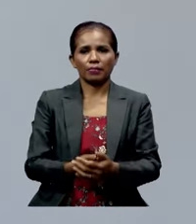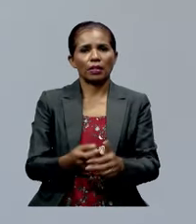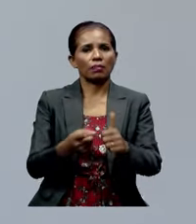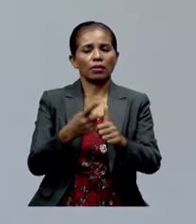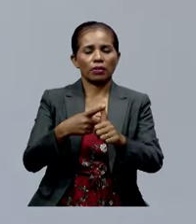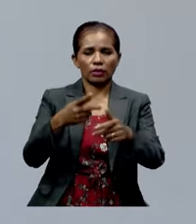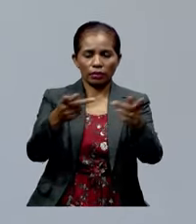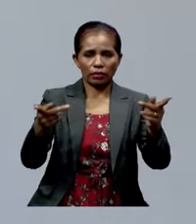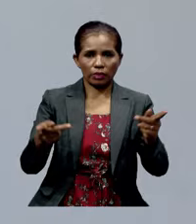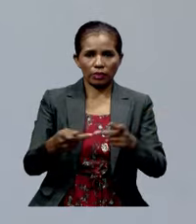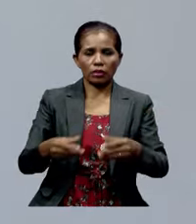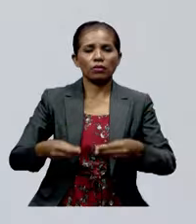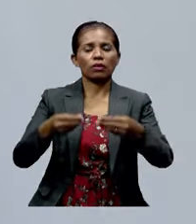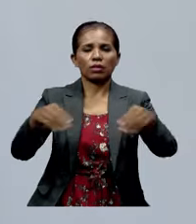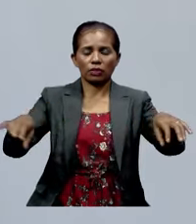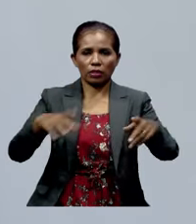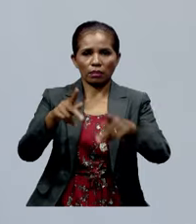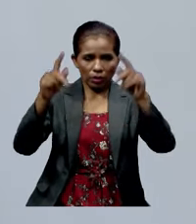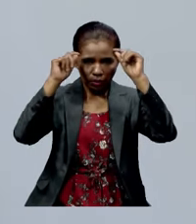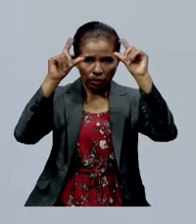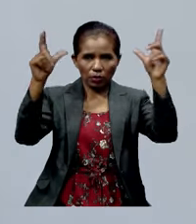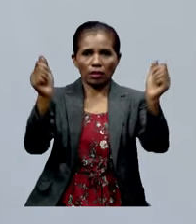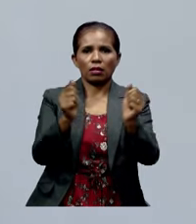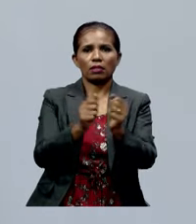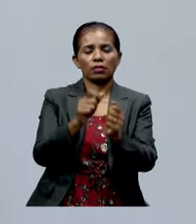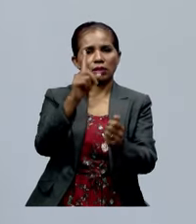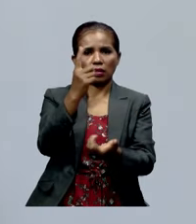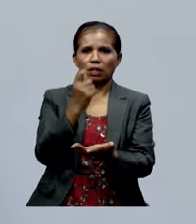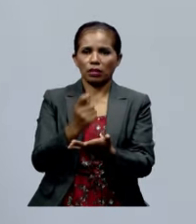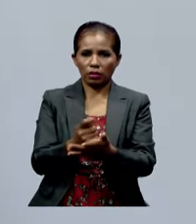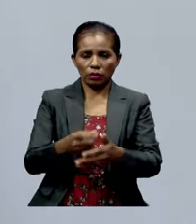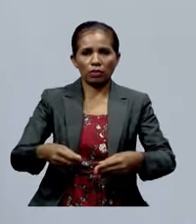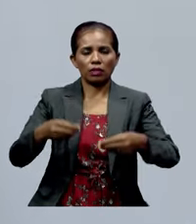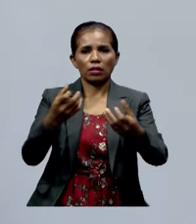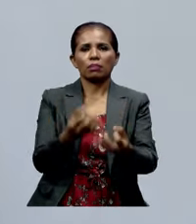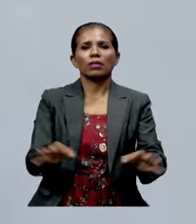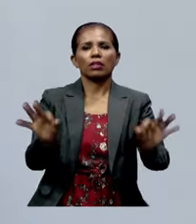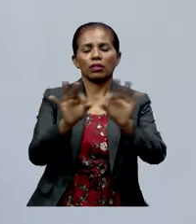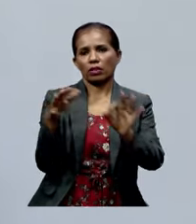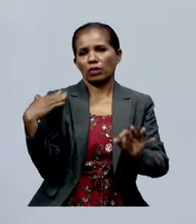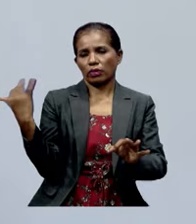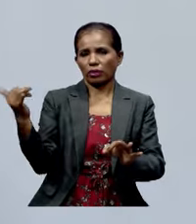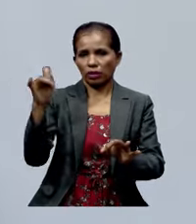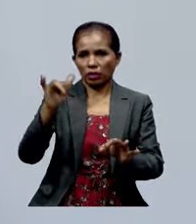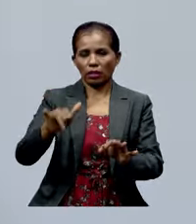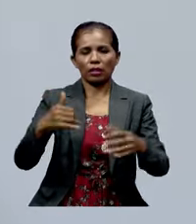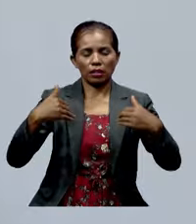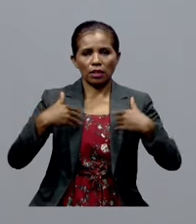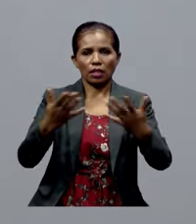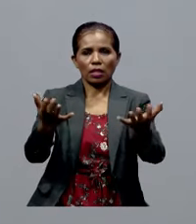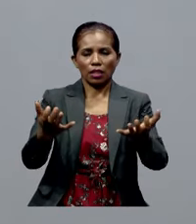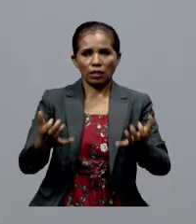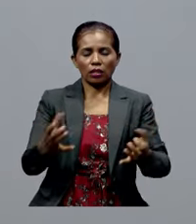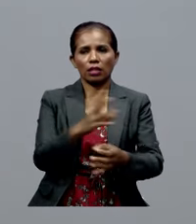are konstrusaun ne se fo servisu ba Timoroang hamutu krihung ida resin no foliu prioridade ba zoven sira ne be iha koraze no